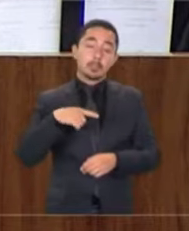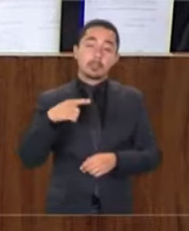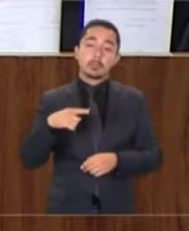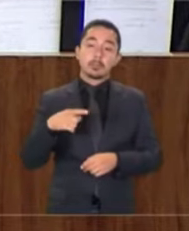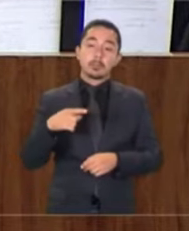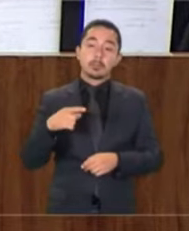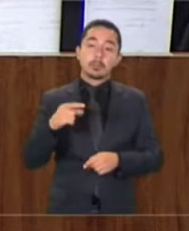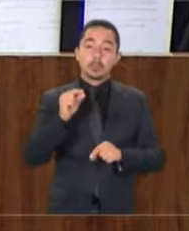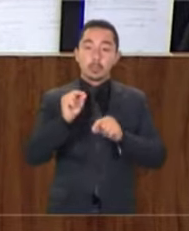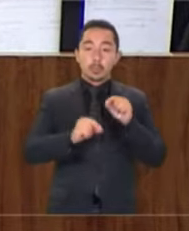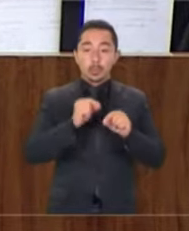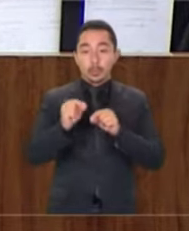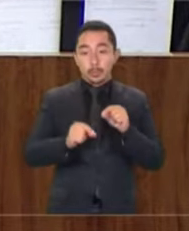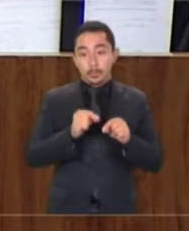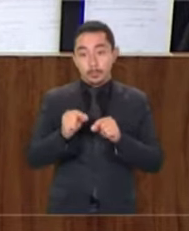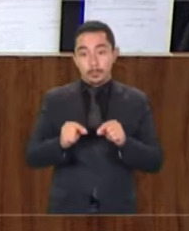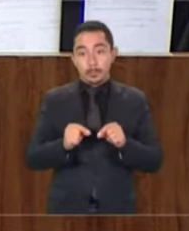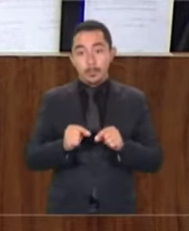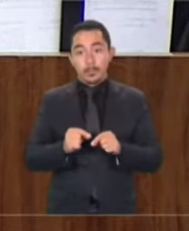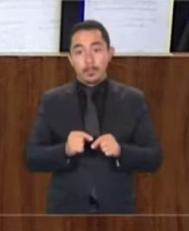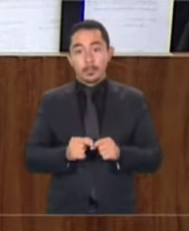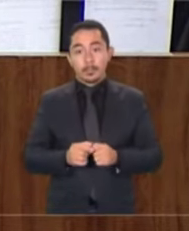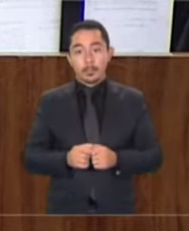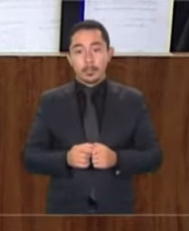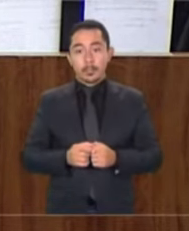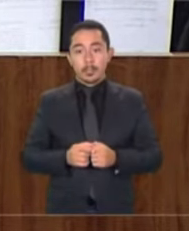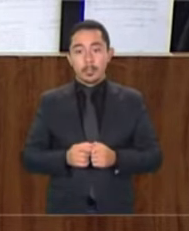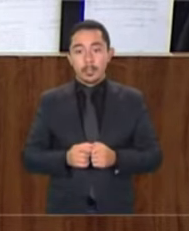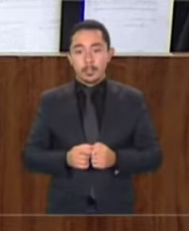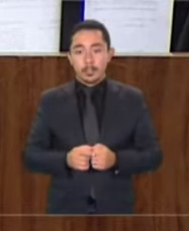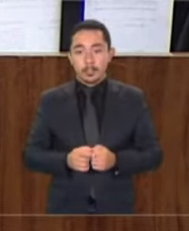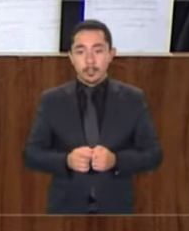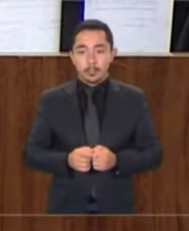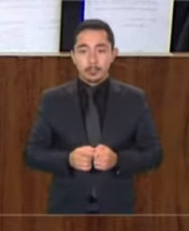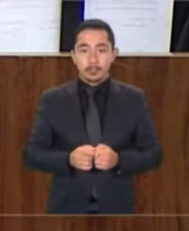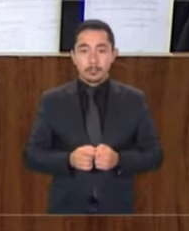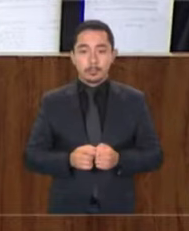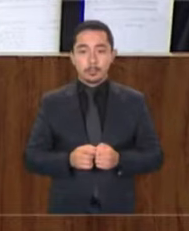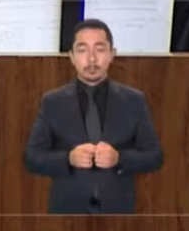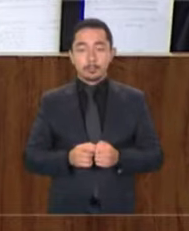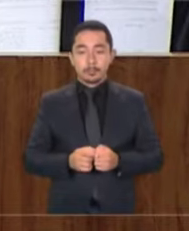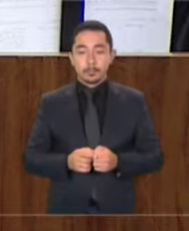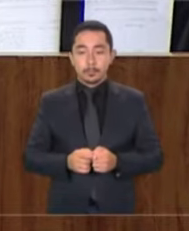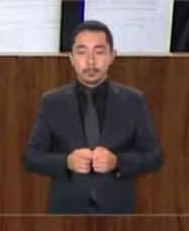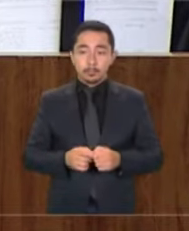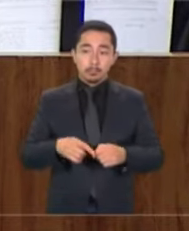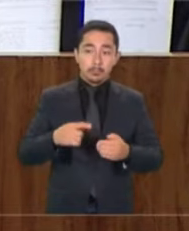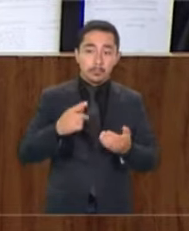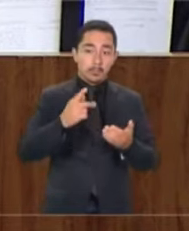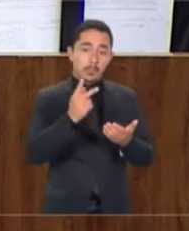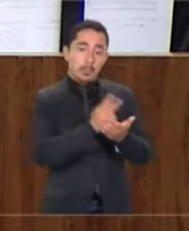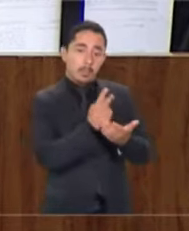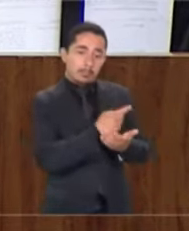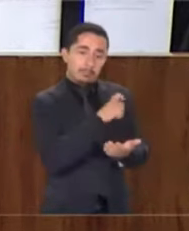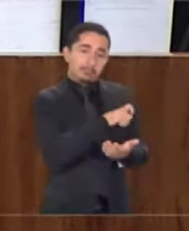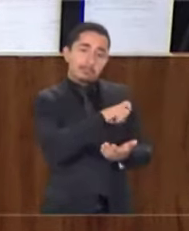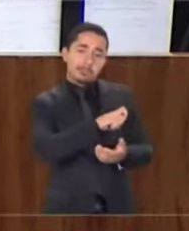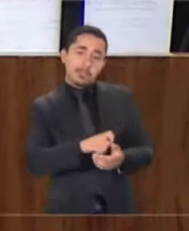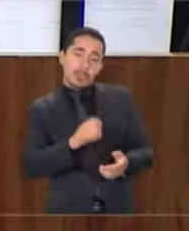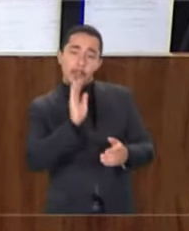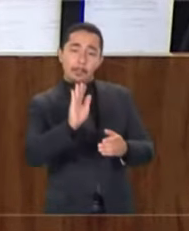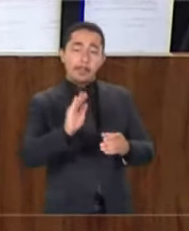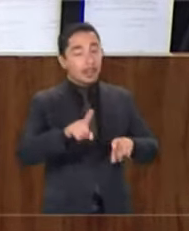chamo de estelionato eleitoral. Não há por que se justificar que